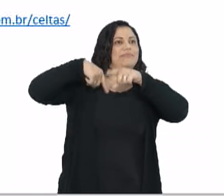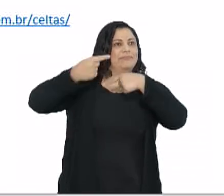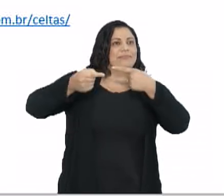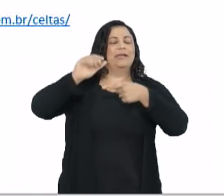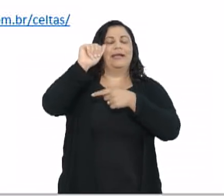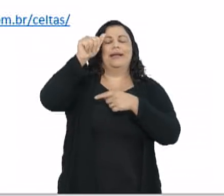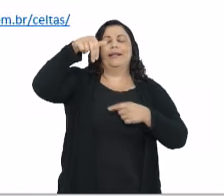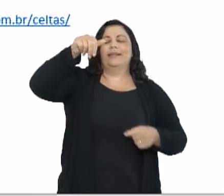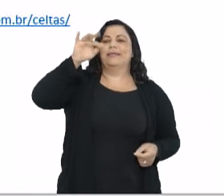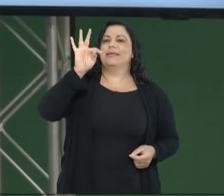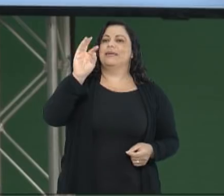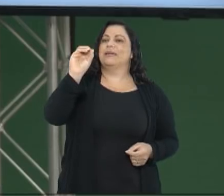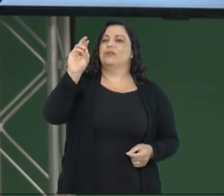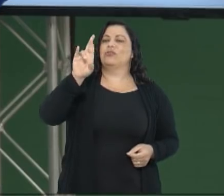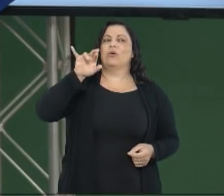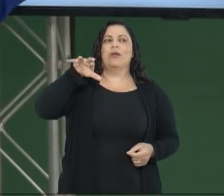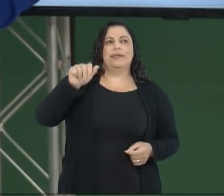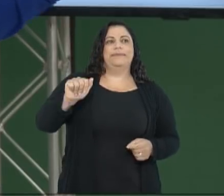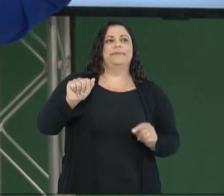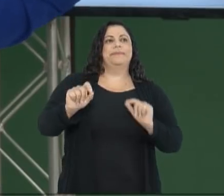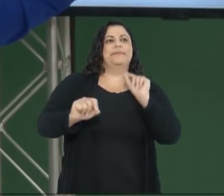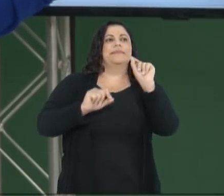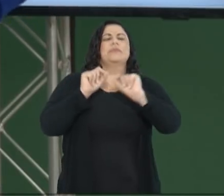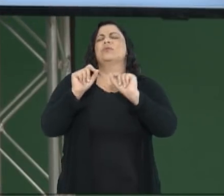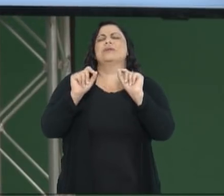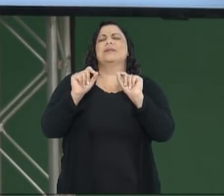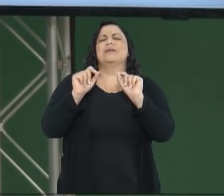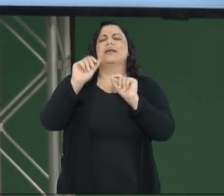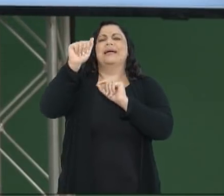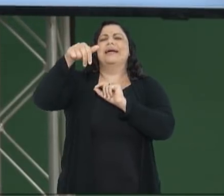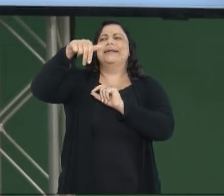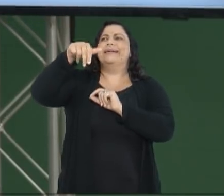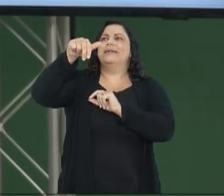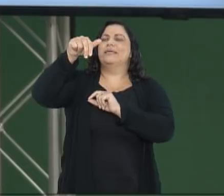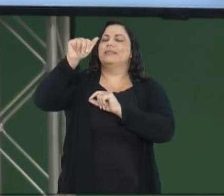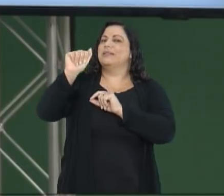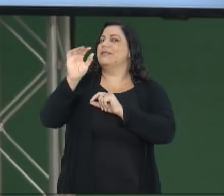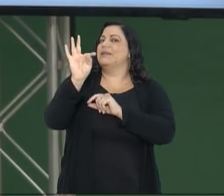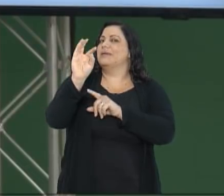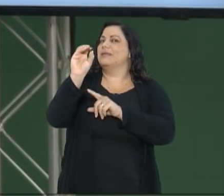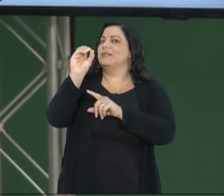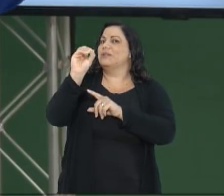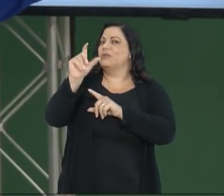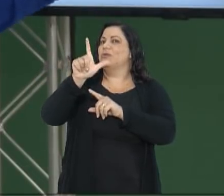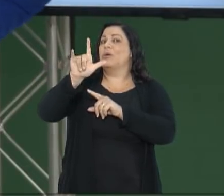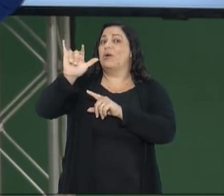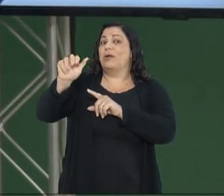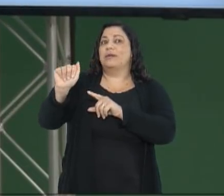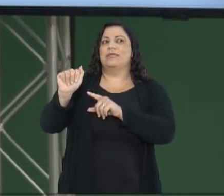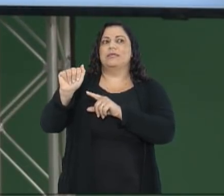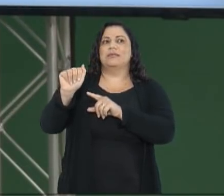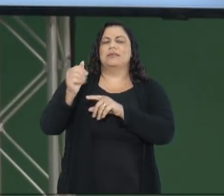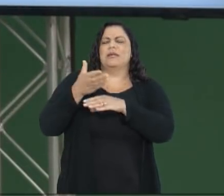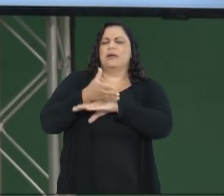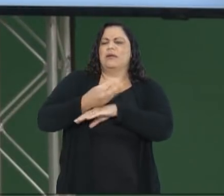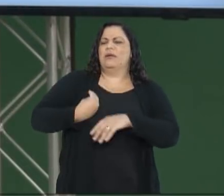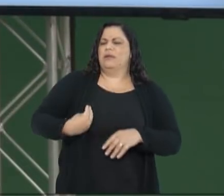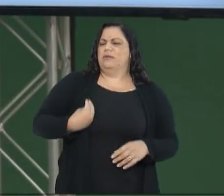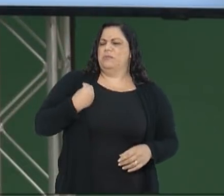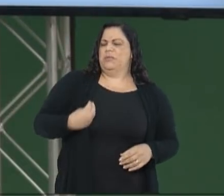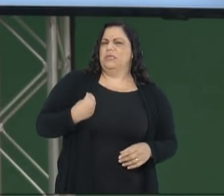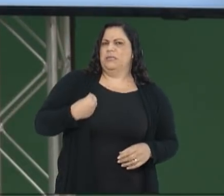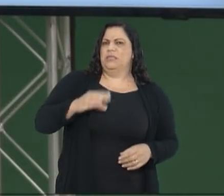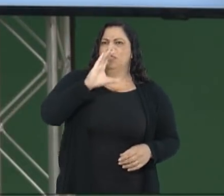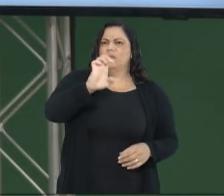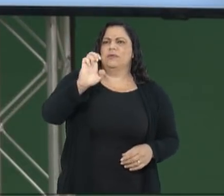da Anatólia. Então nós vamos ter uma grande presença dos celtas aqui em determinado momento ali